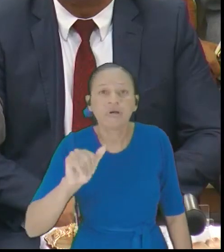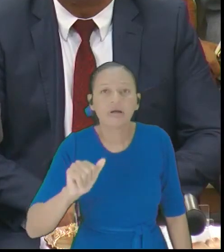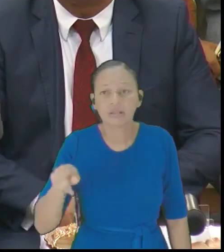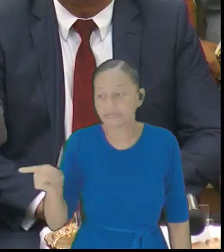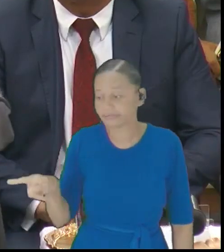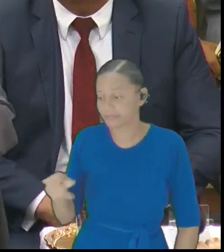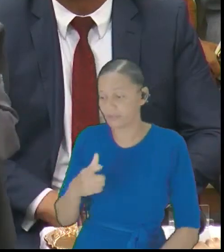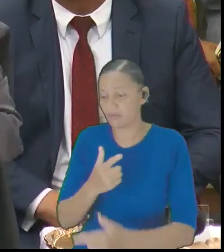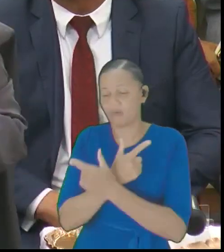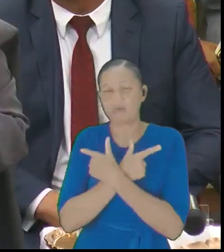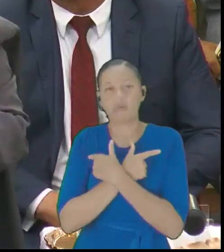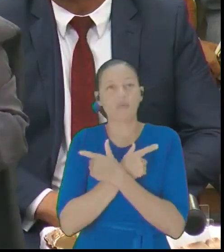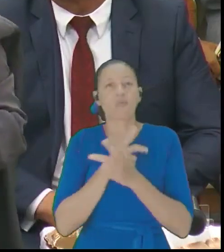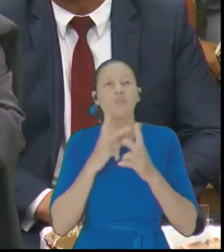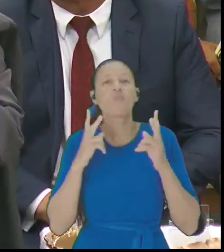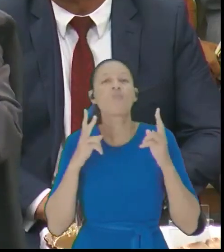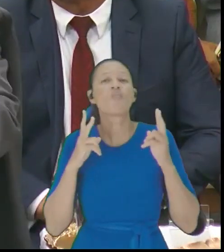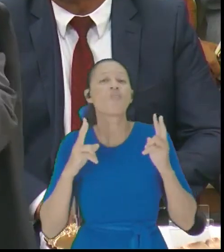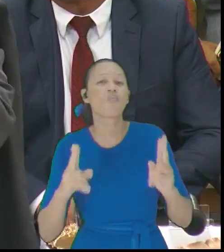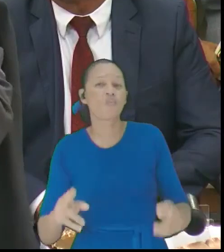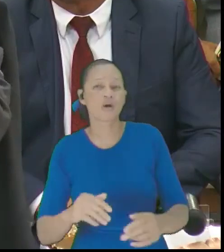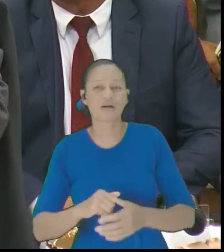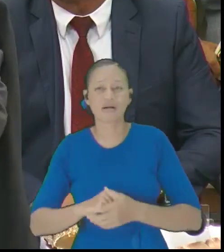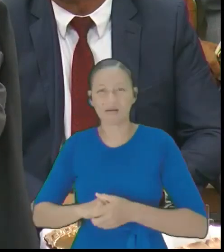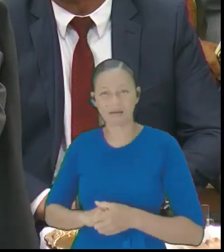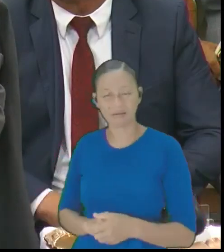Ló está feito Esaú.